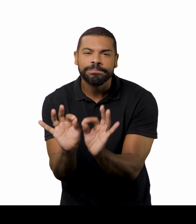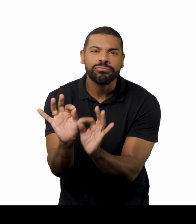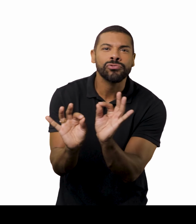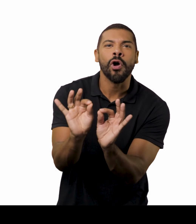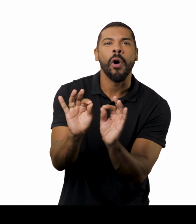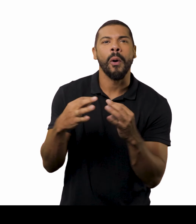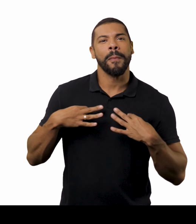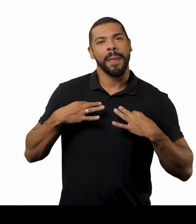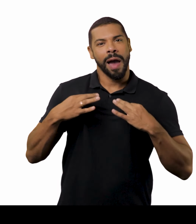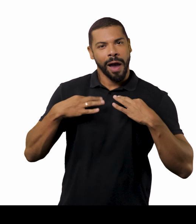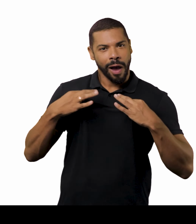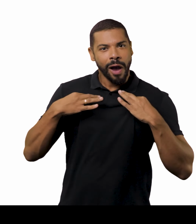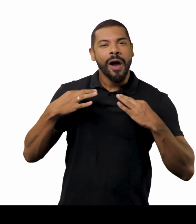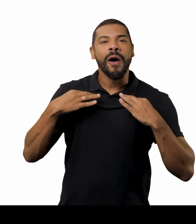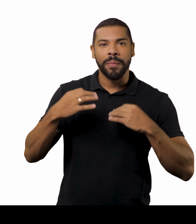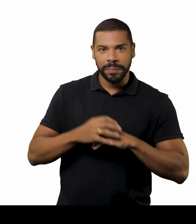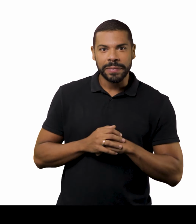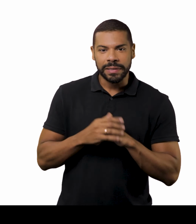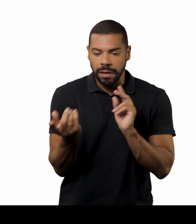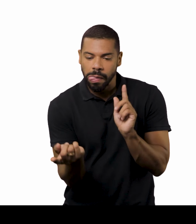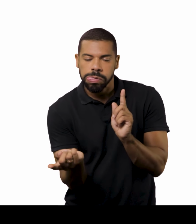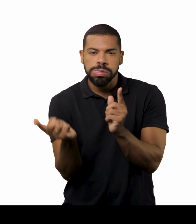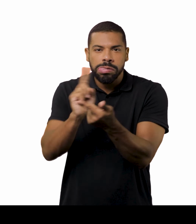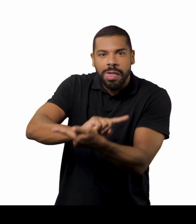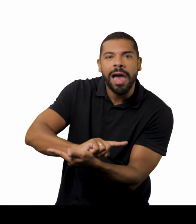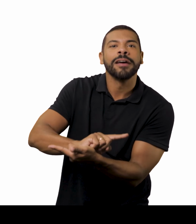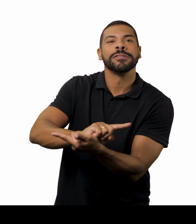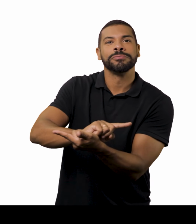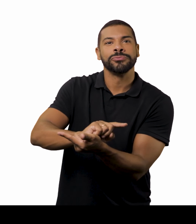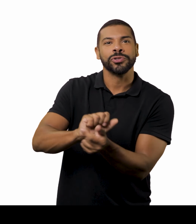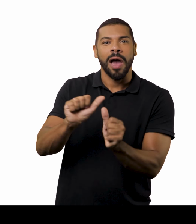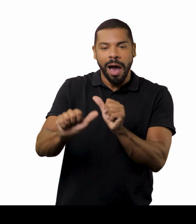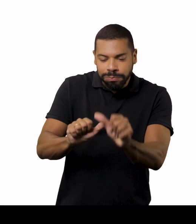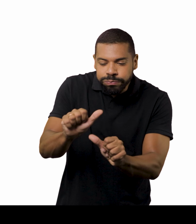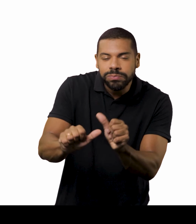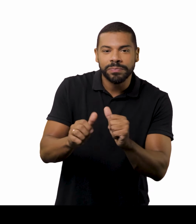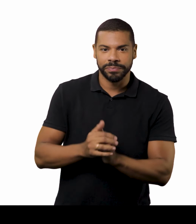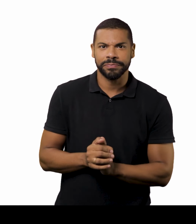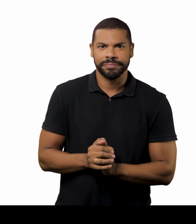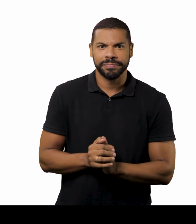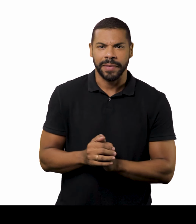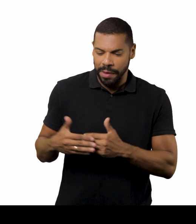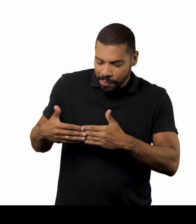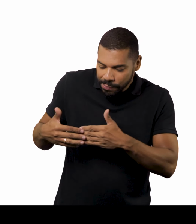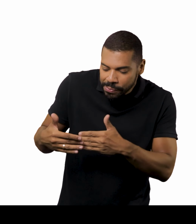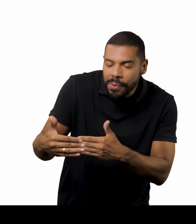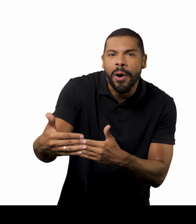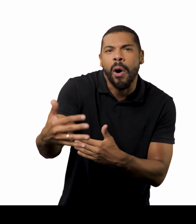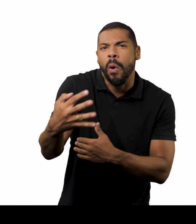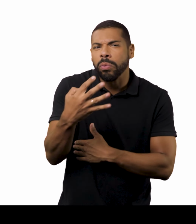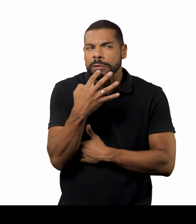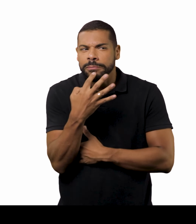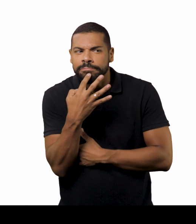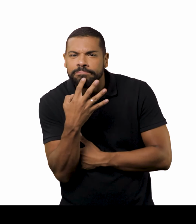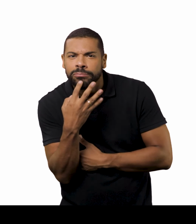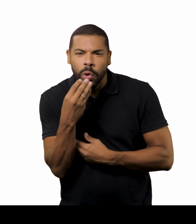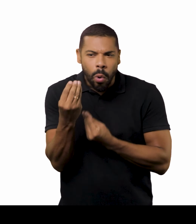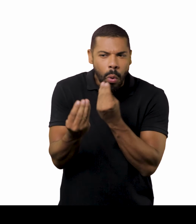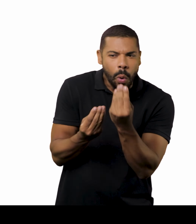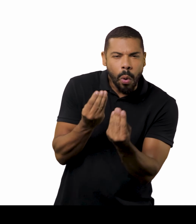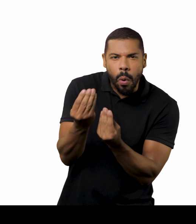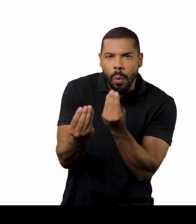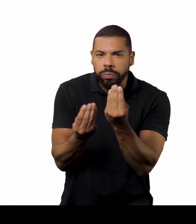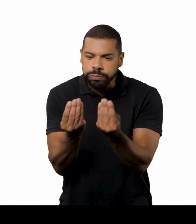uma roupa. Então foi muito um processo de desconstrução e construção. Eu fui conhecendo, entendendo o processo, né,